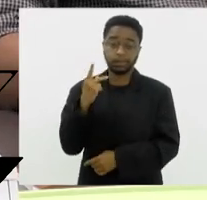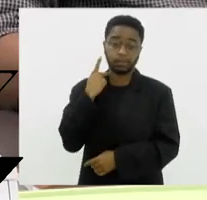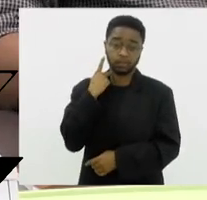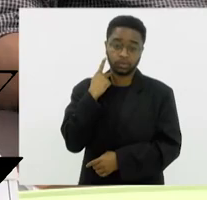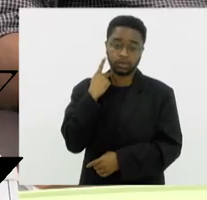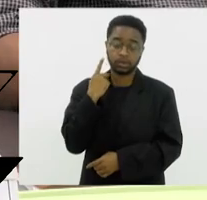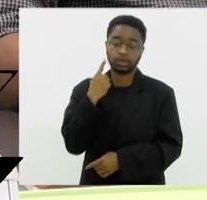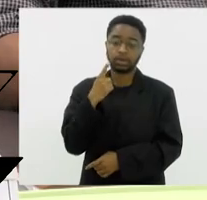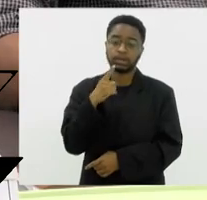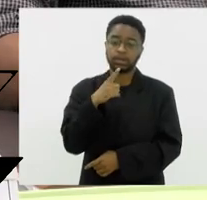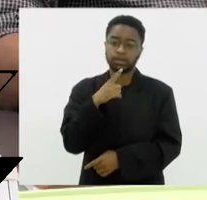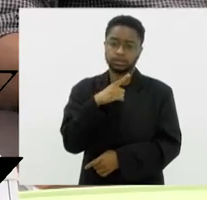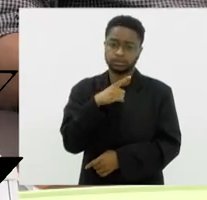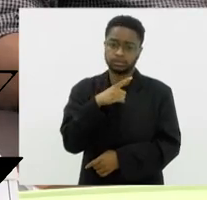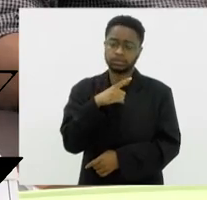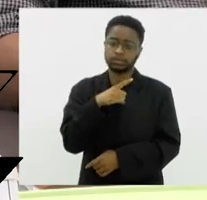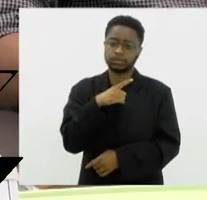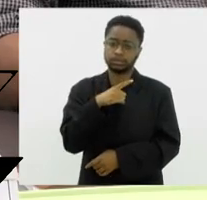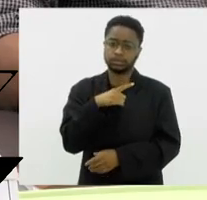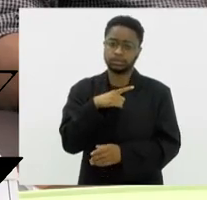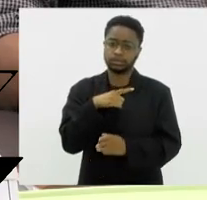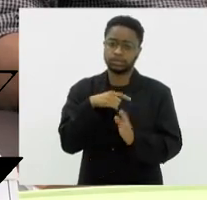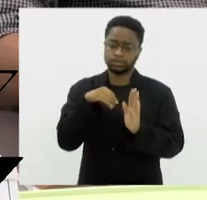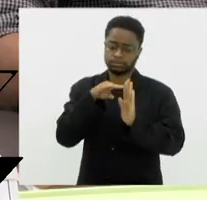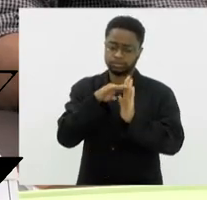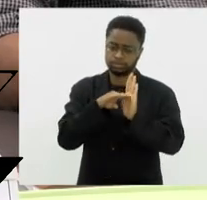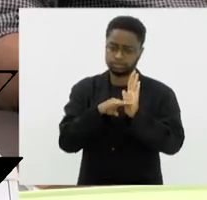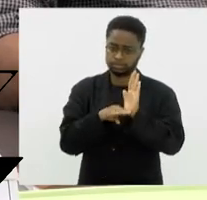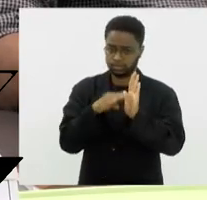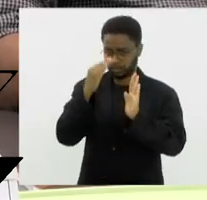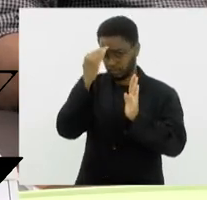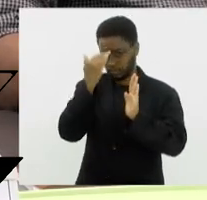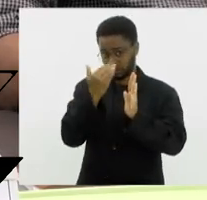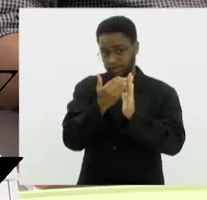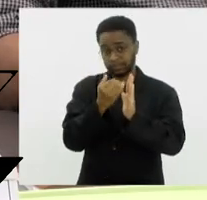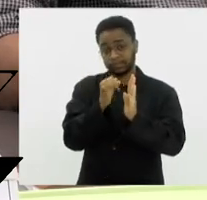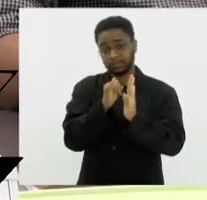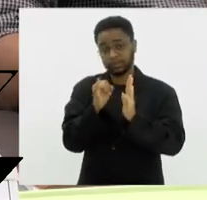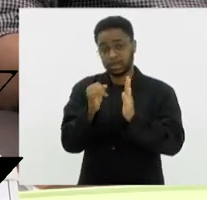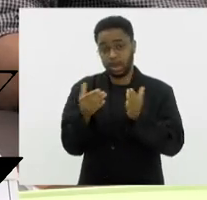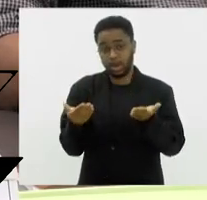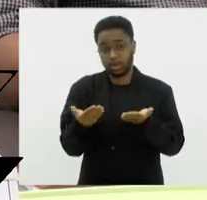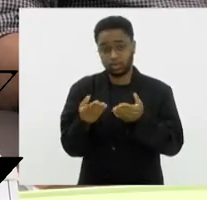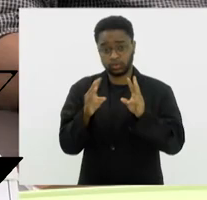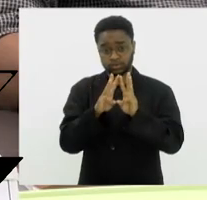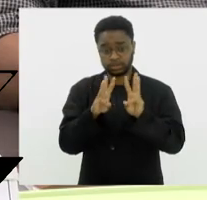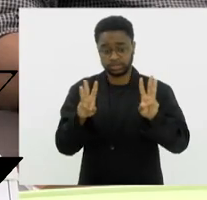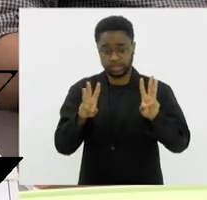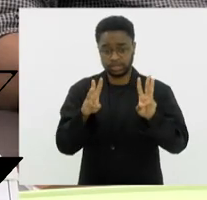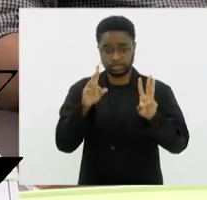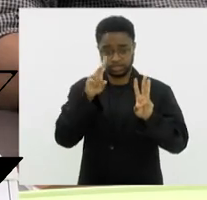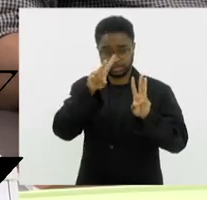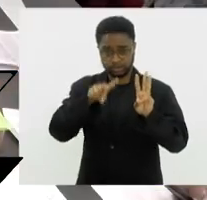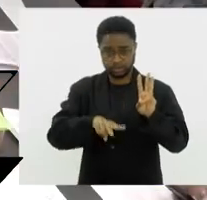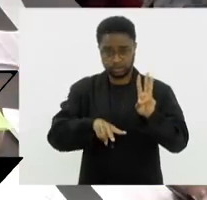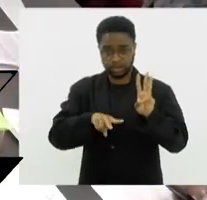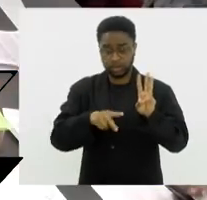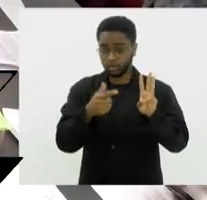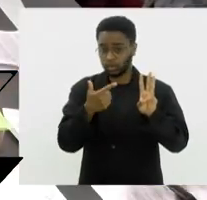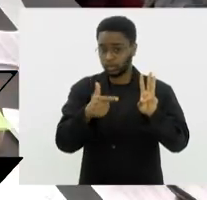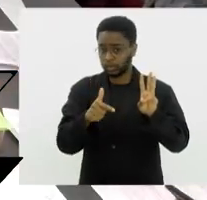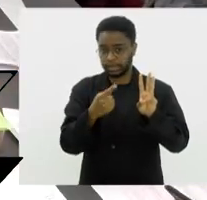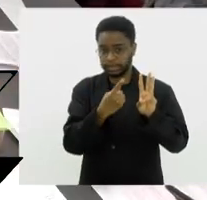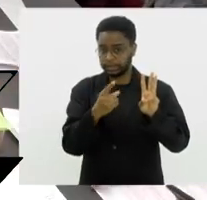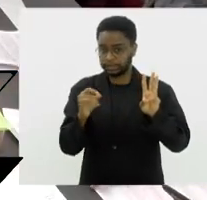vem cumprindo. Vem cumprindo. A risca. Vem cumprindo. Se você entrar agora no site da procuradoria, não tem os 100, não.